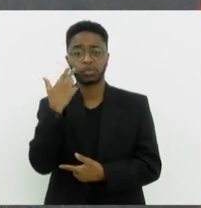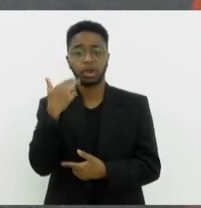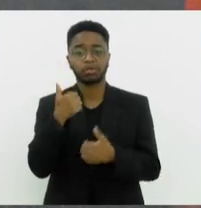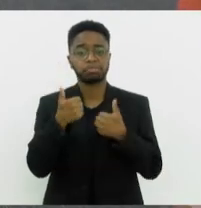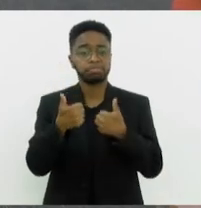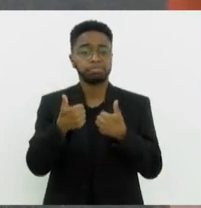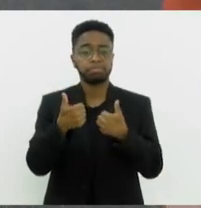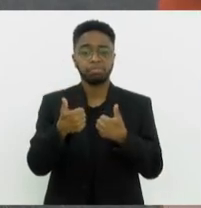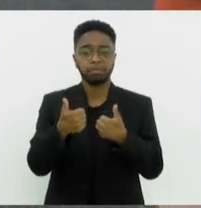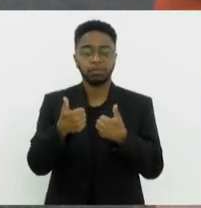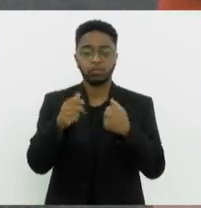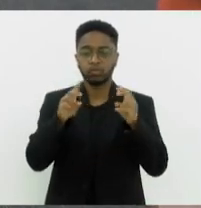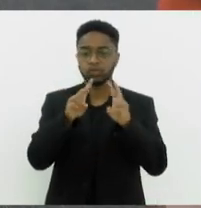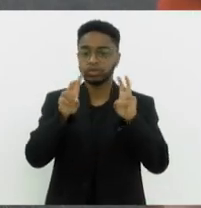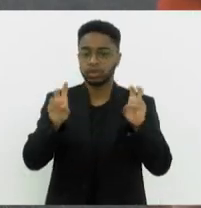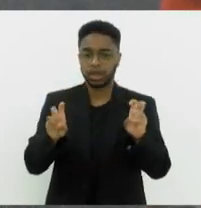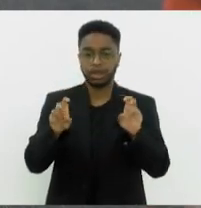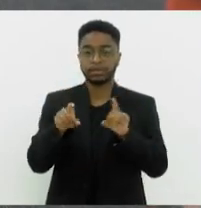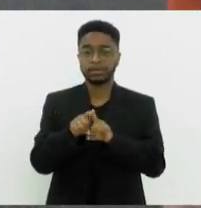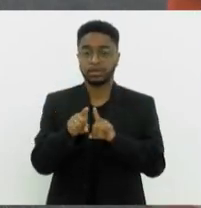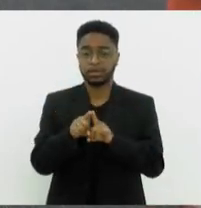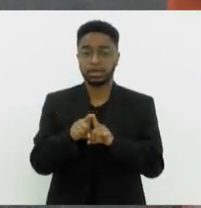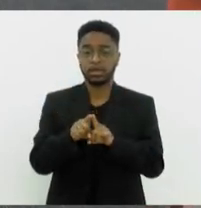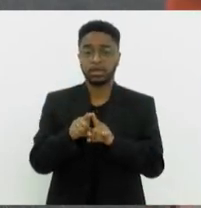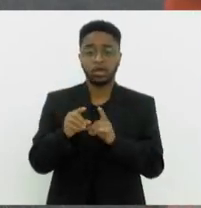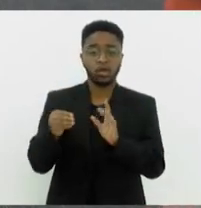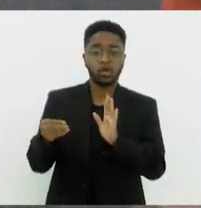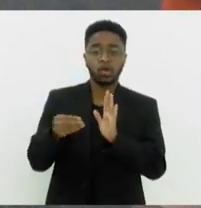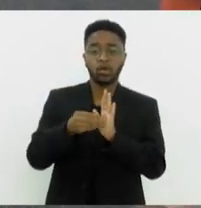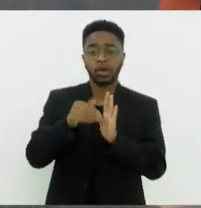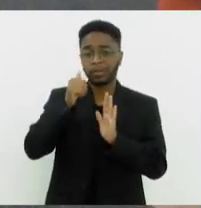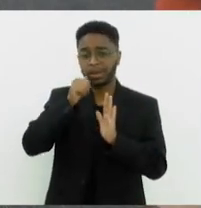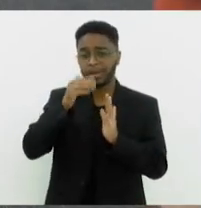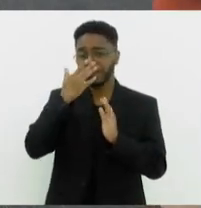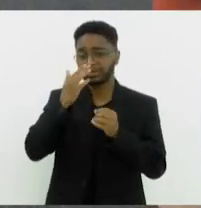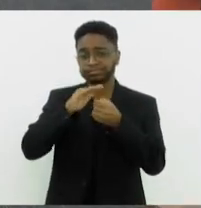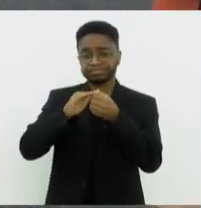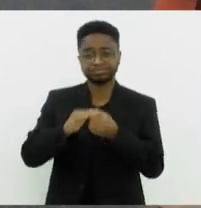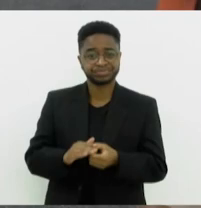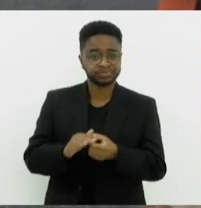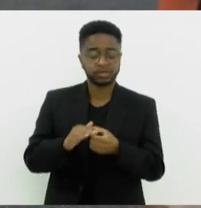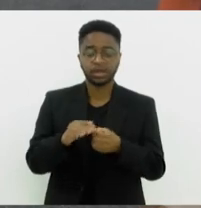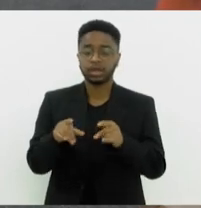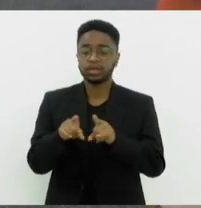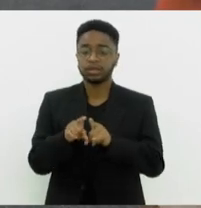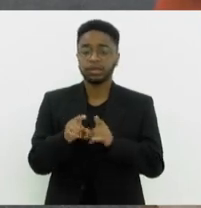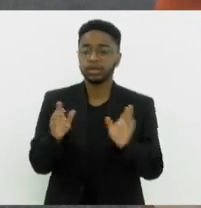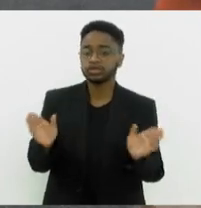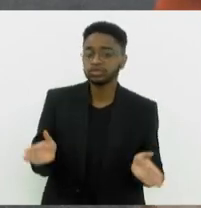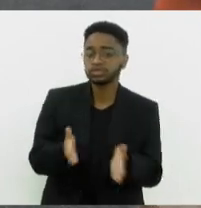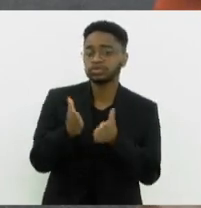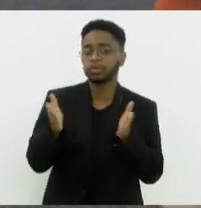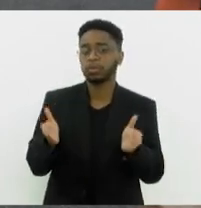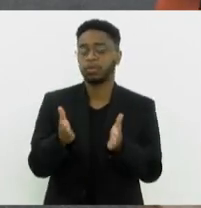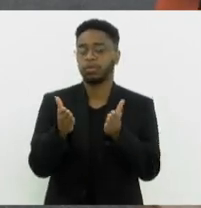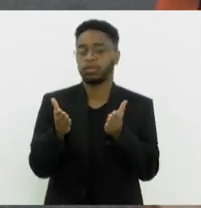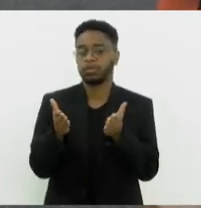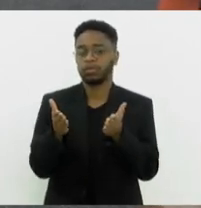naturalizando essa questão, objetificando a mulher. Isso tudo acaba estimulando, ou pelo